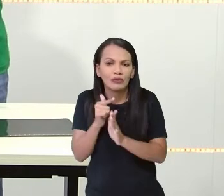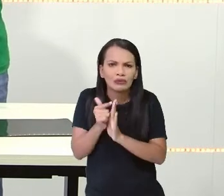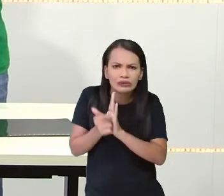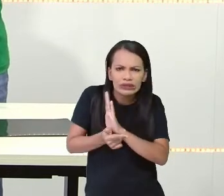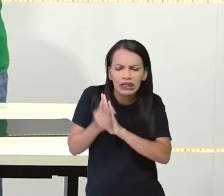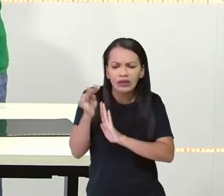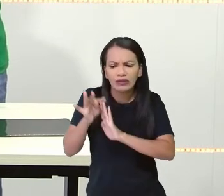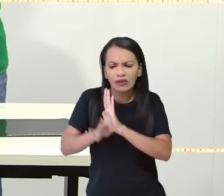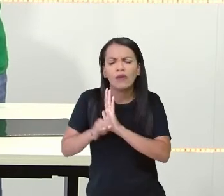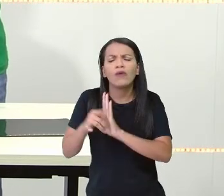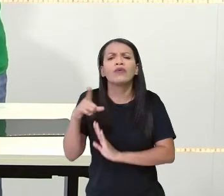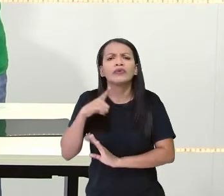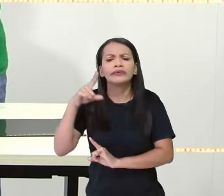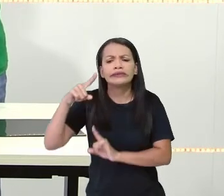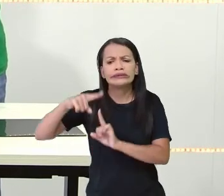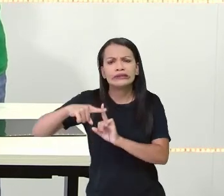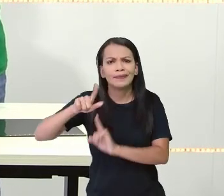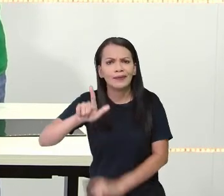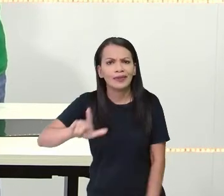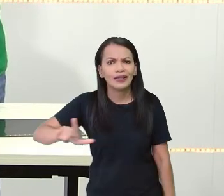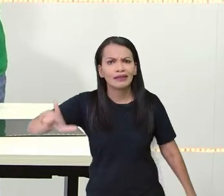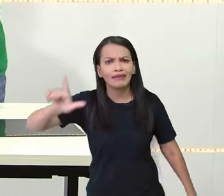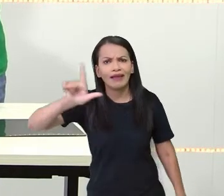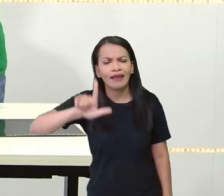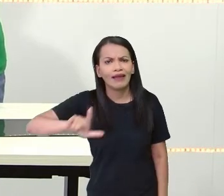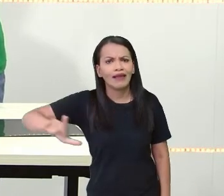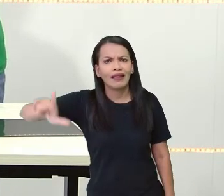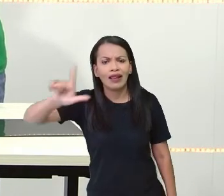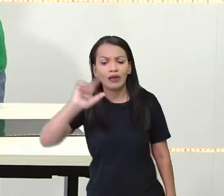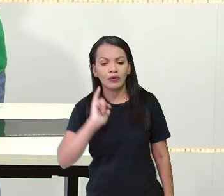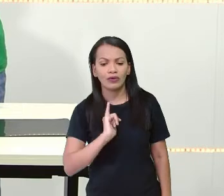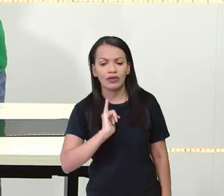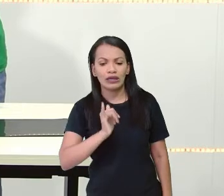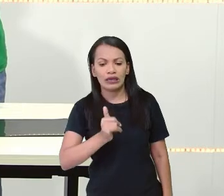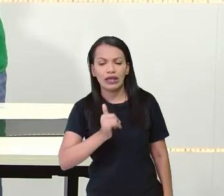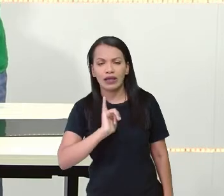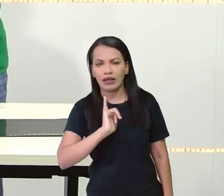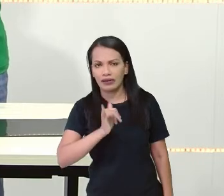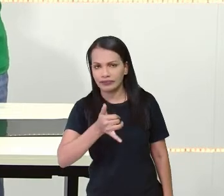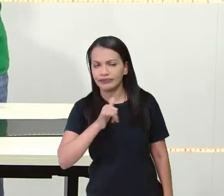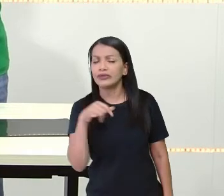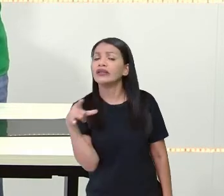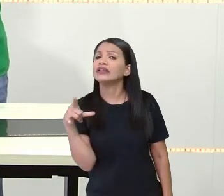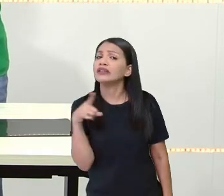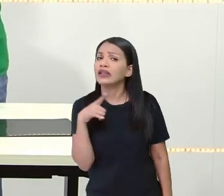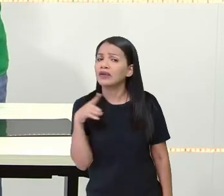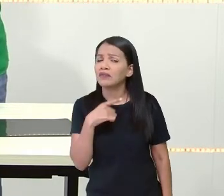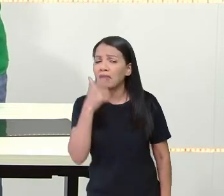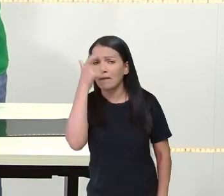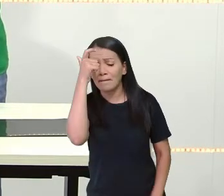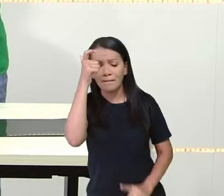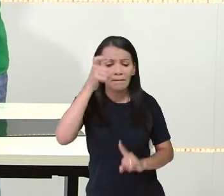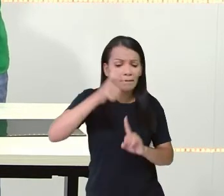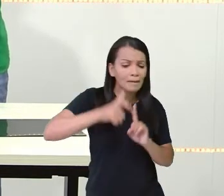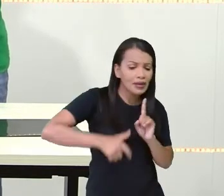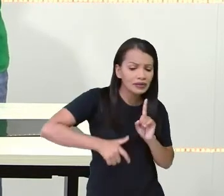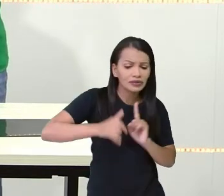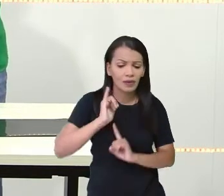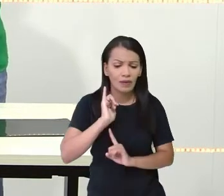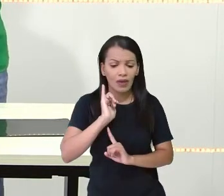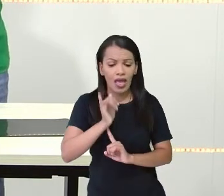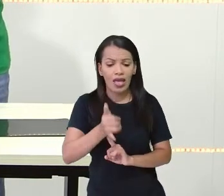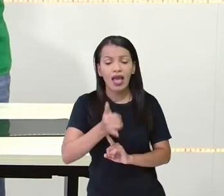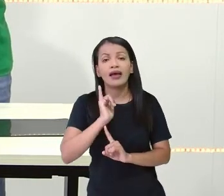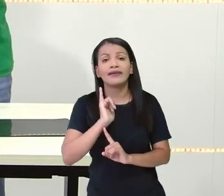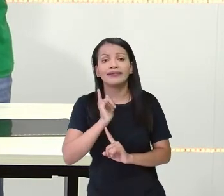tipo literário narrativo, tá certo? Onde existe um narrador, uma pessoa